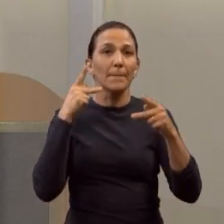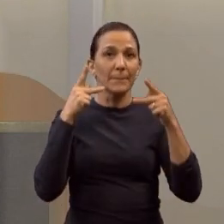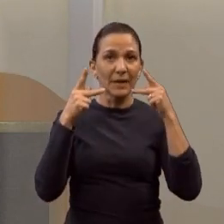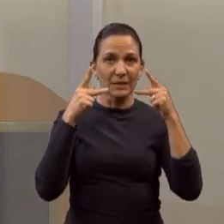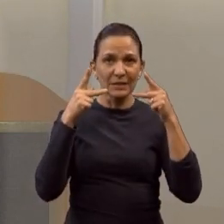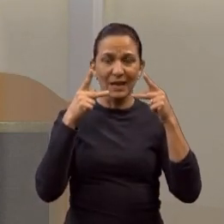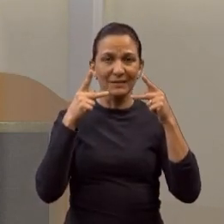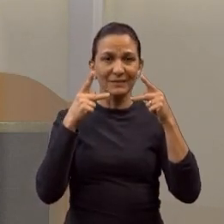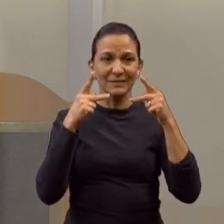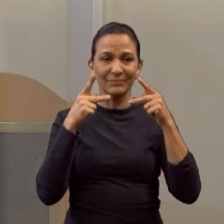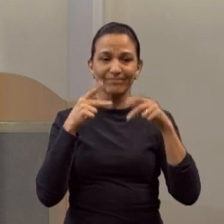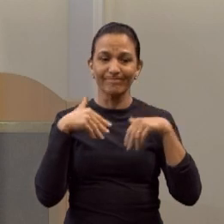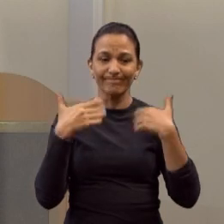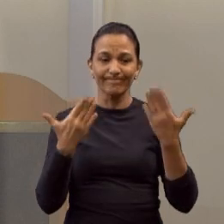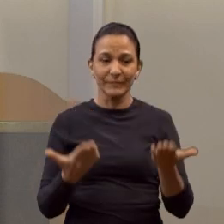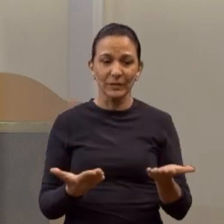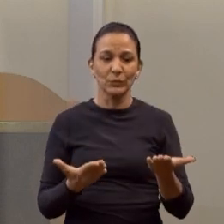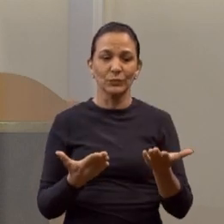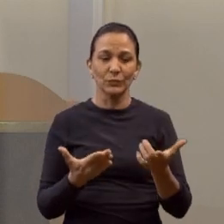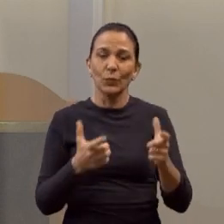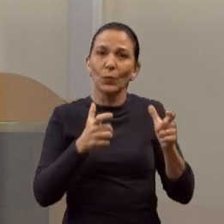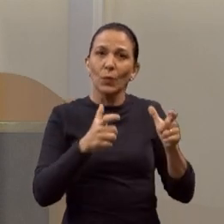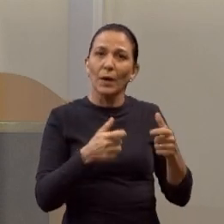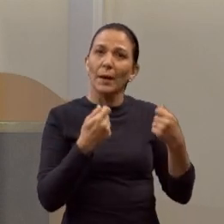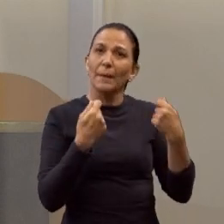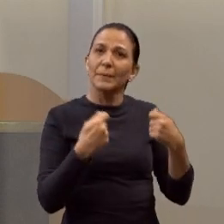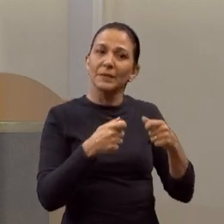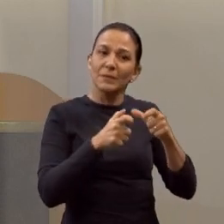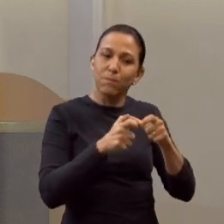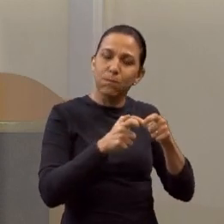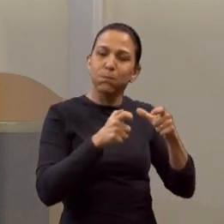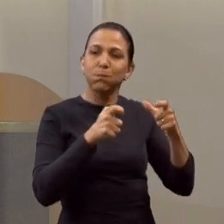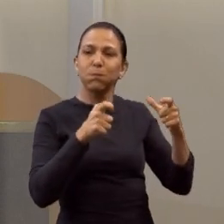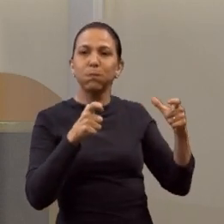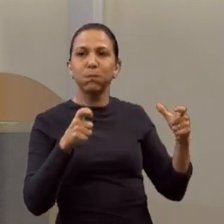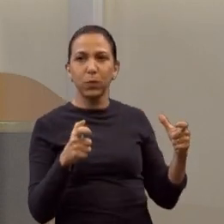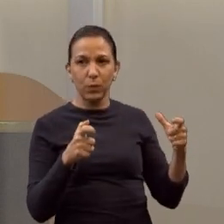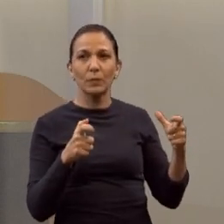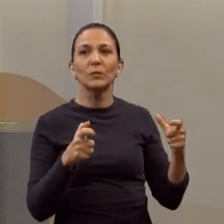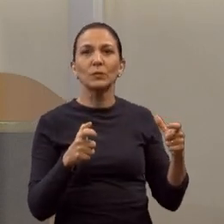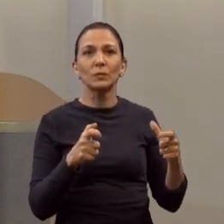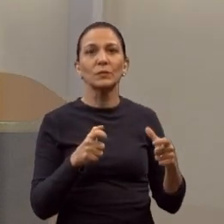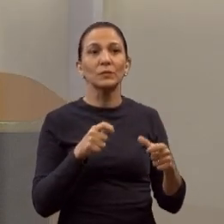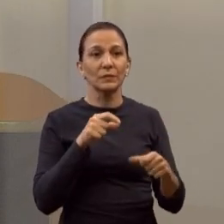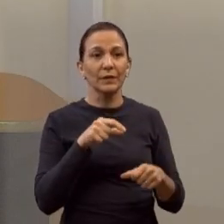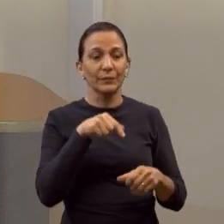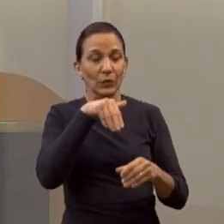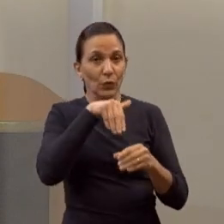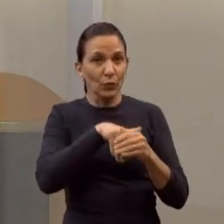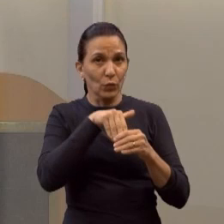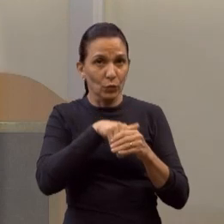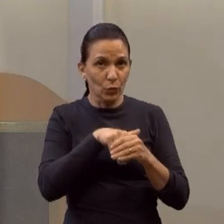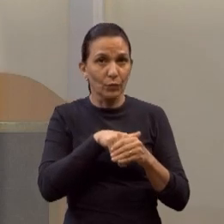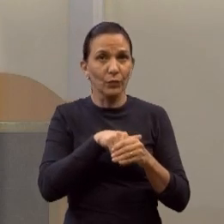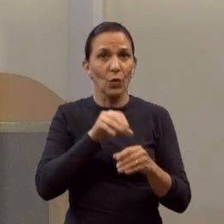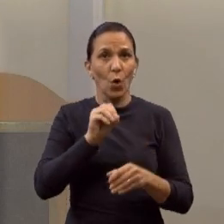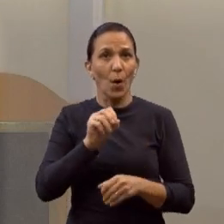vai fechar. Esse espaço ele precisa ser urgentemente expandido. Ganhou-se no OP do ano